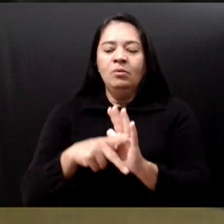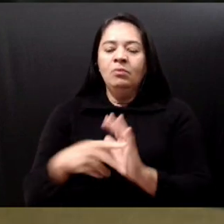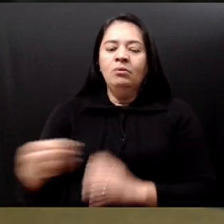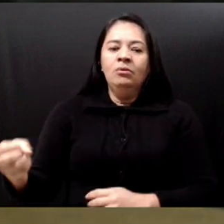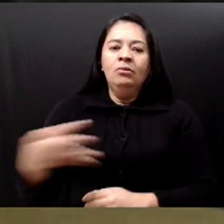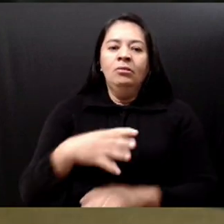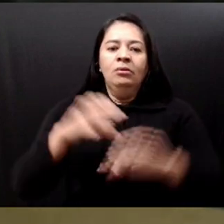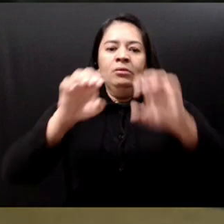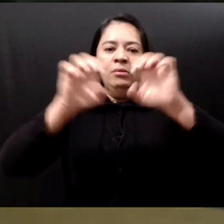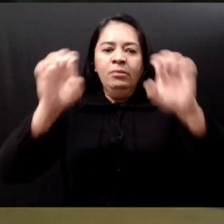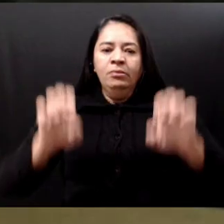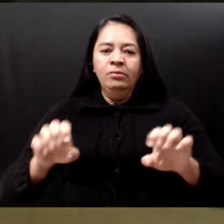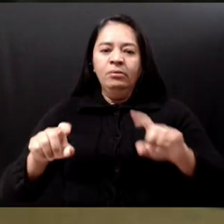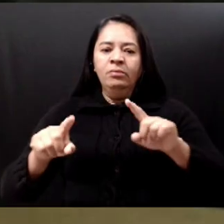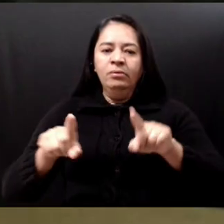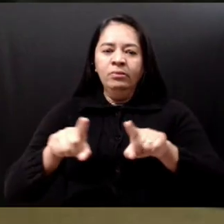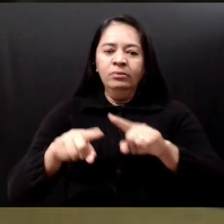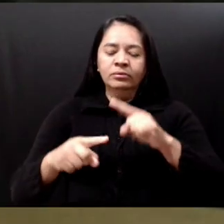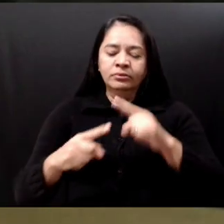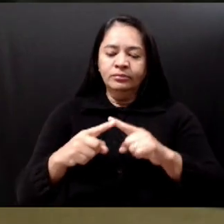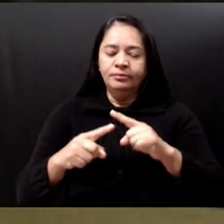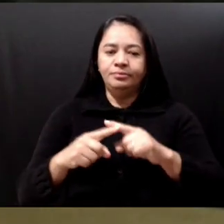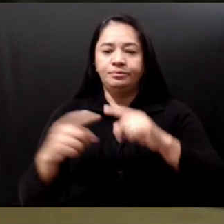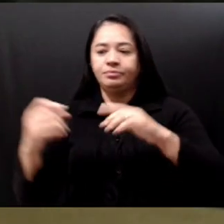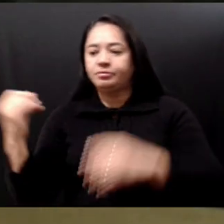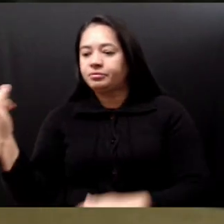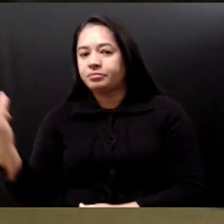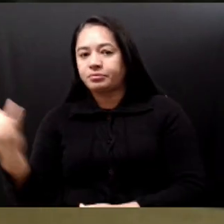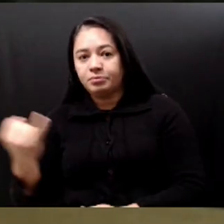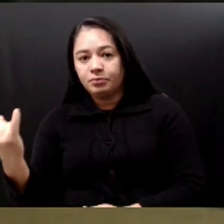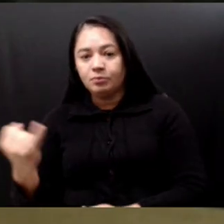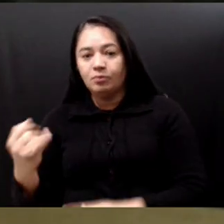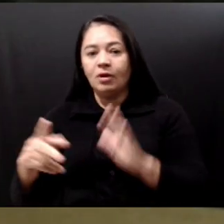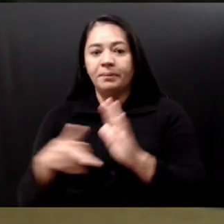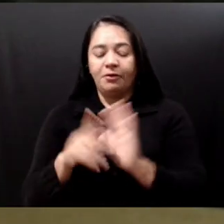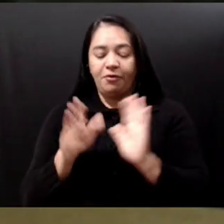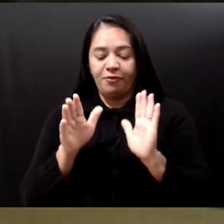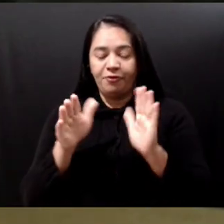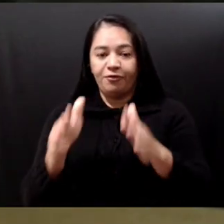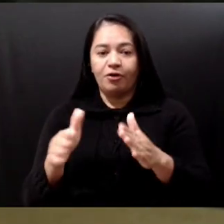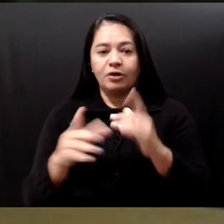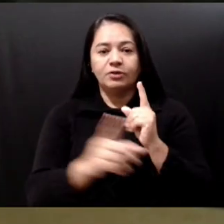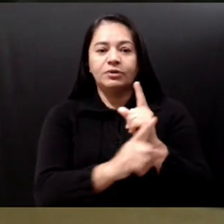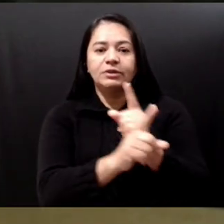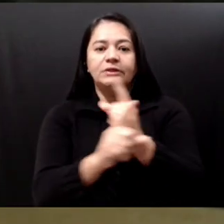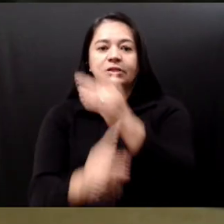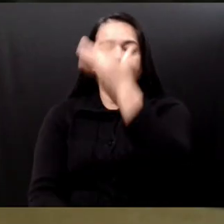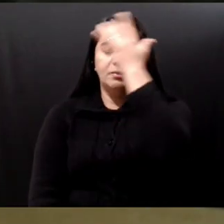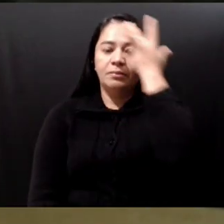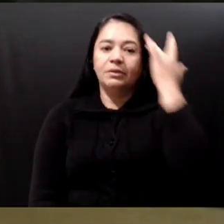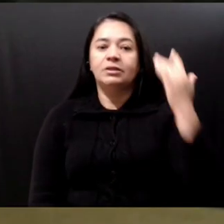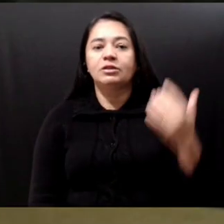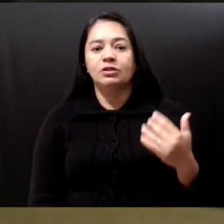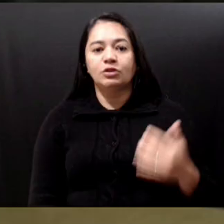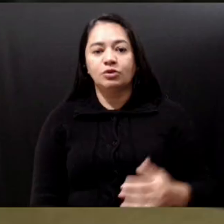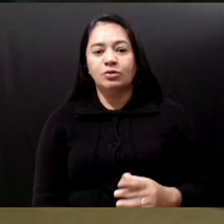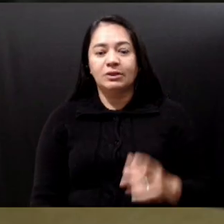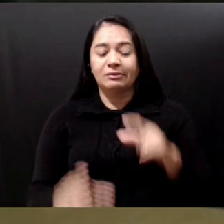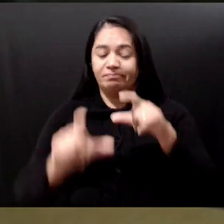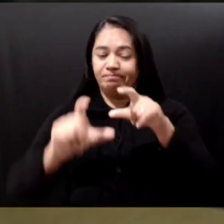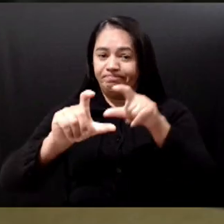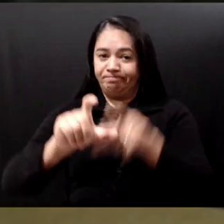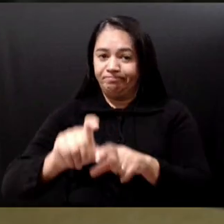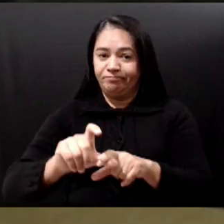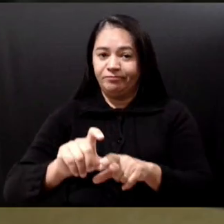longa permanência para idosos poderão focar no atendimento de pessoas com maior grau de dependência, otimizando recursos